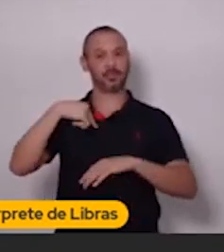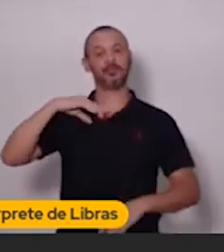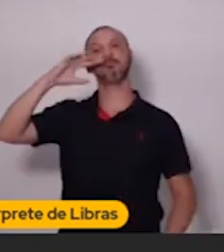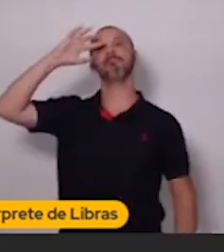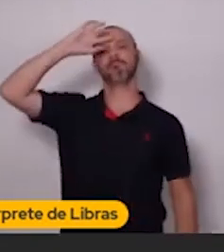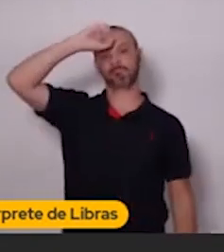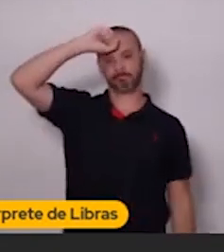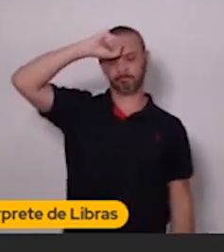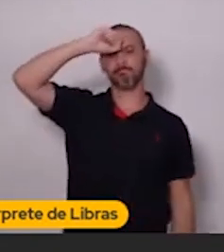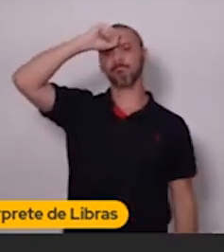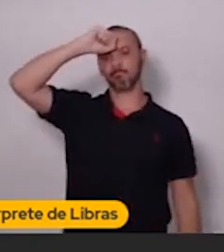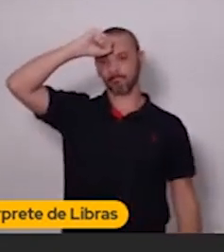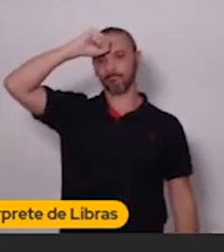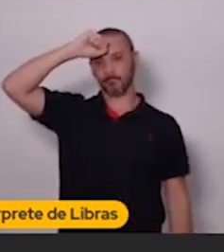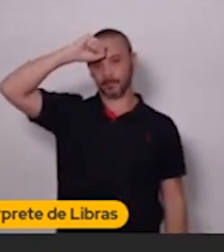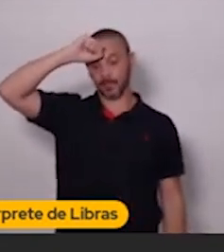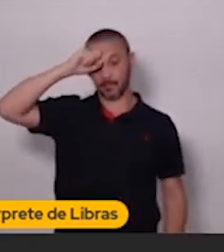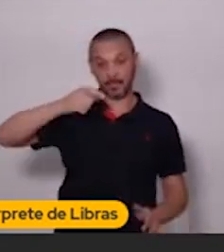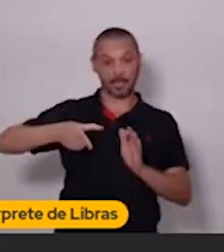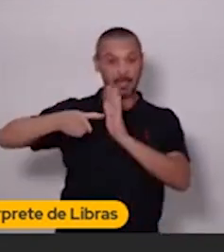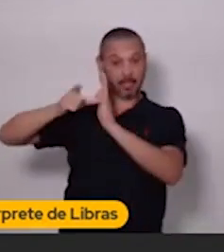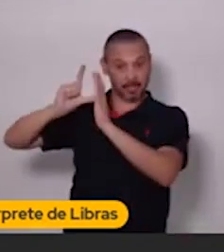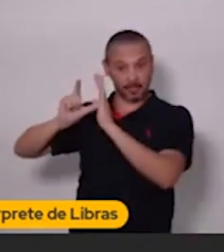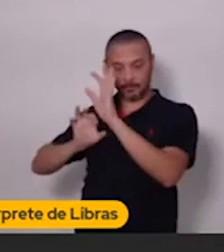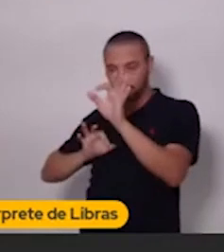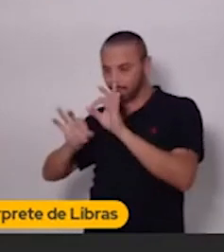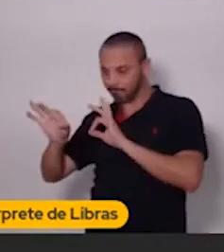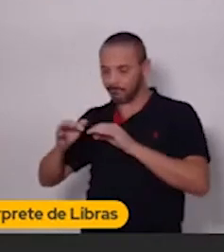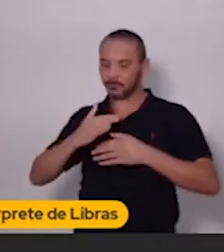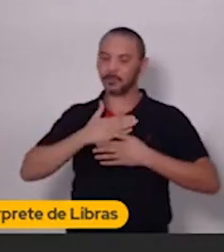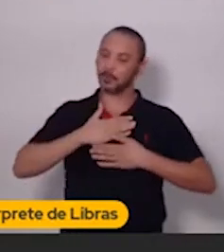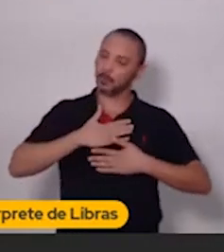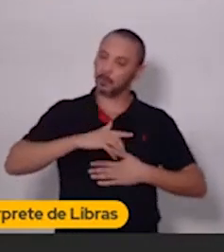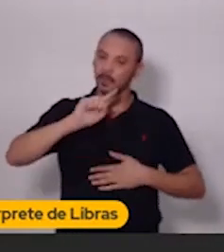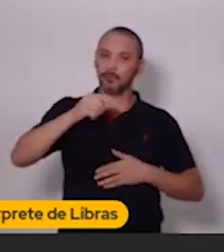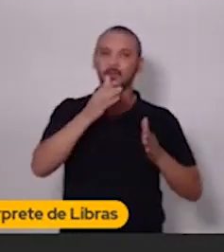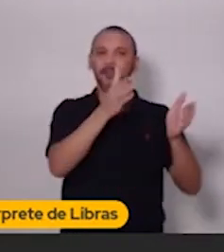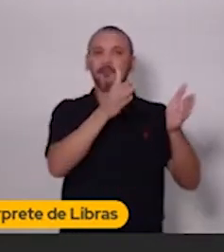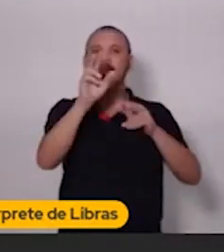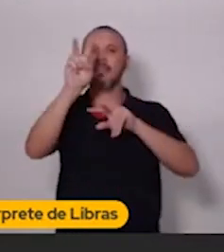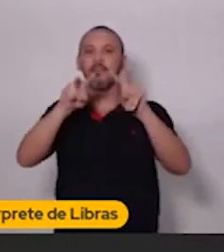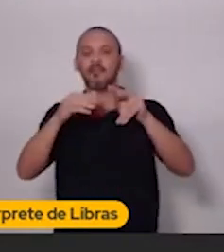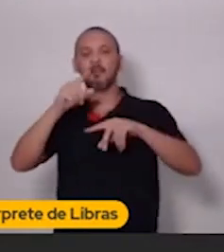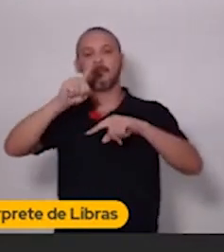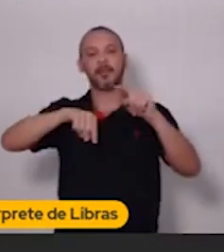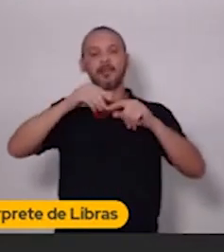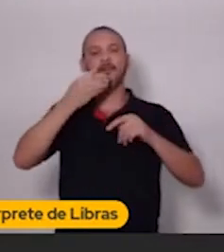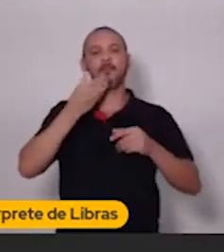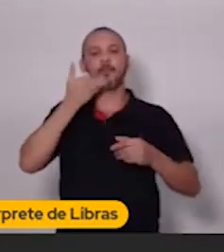televisão. Quanto mais tempo a gente tiver ali para deixar o vídeo dormir, a gente entrega um material melhor, com certeza.